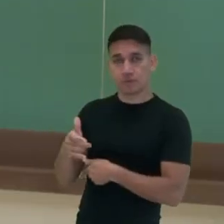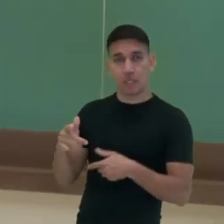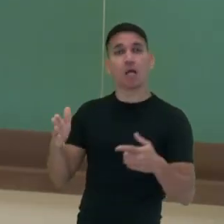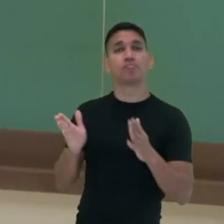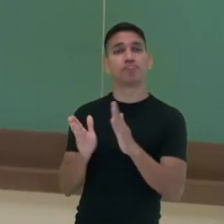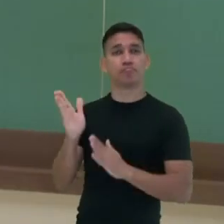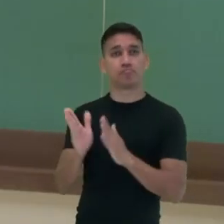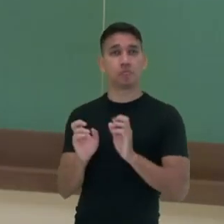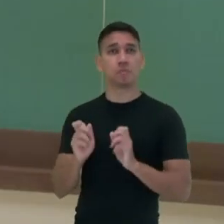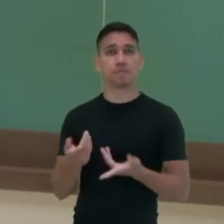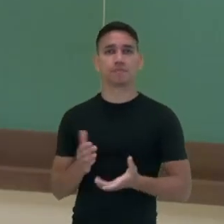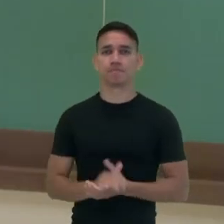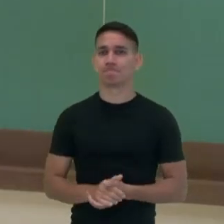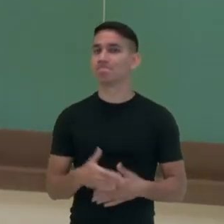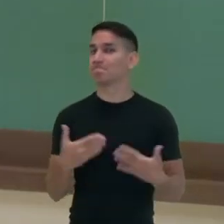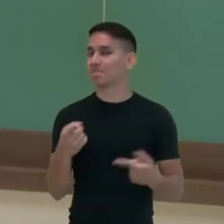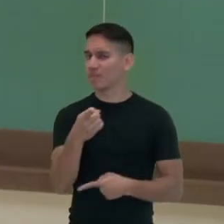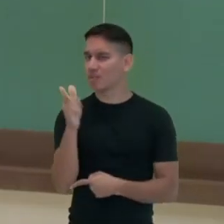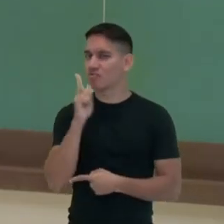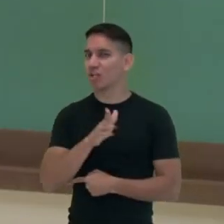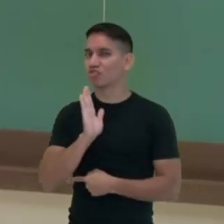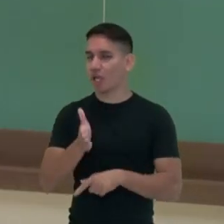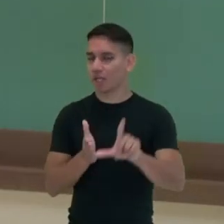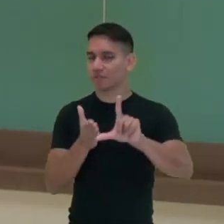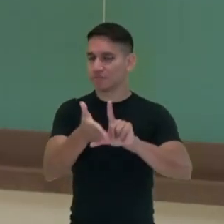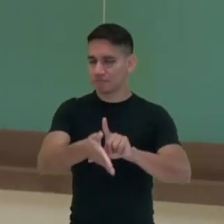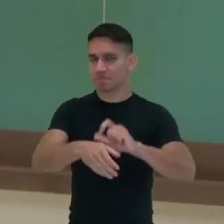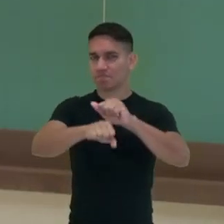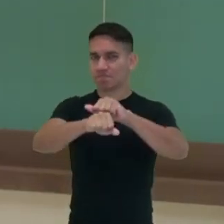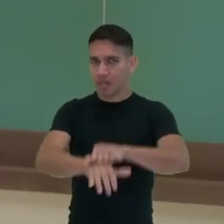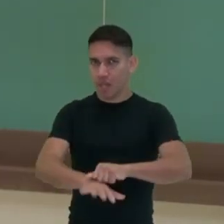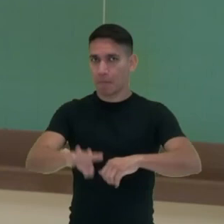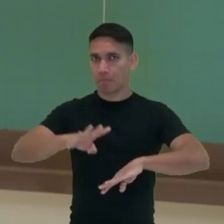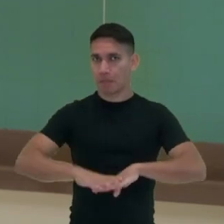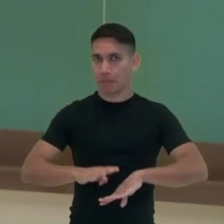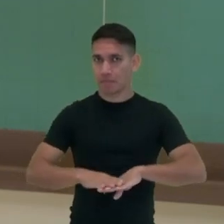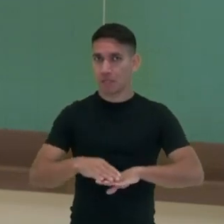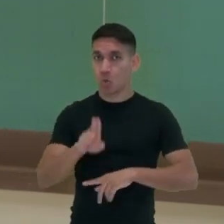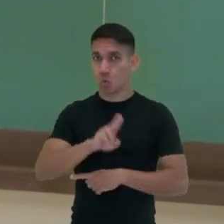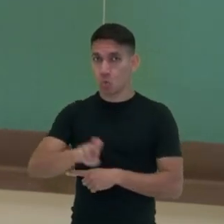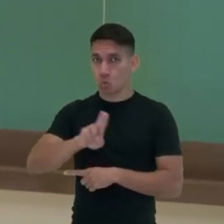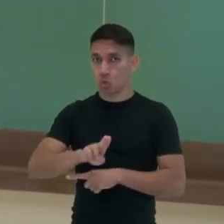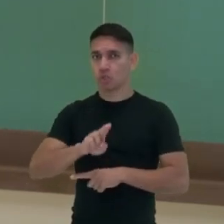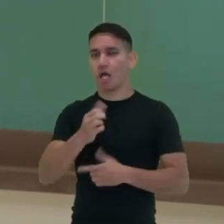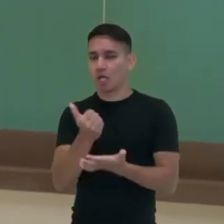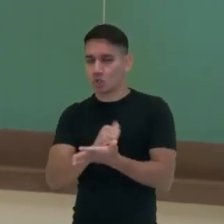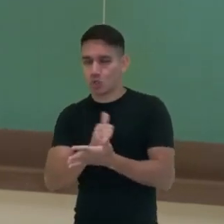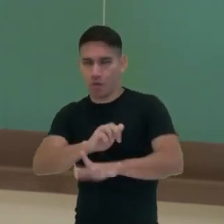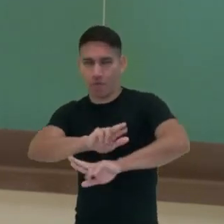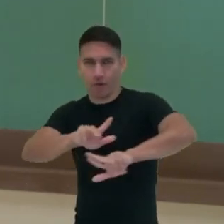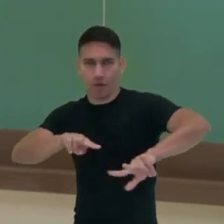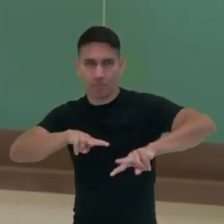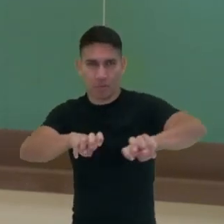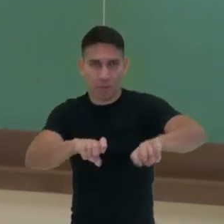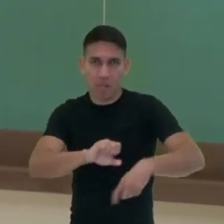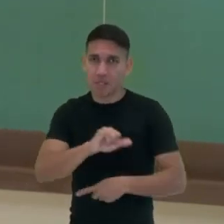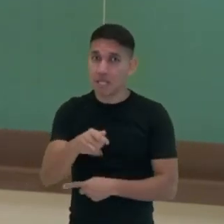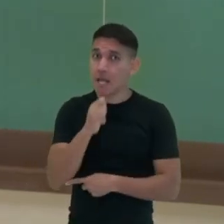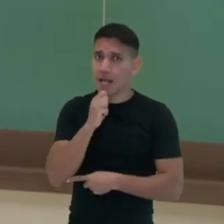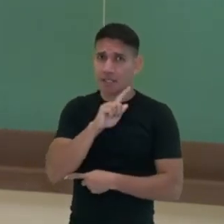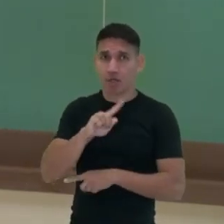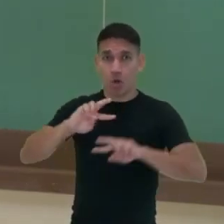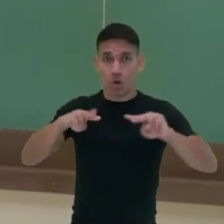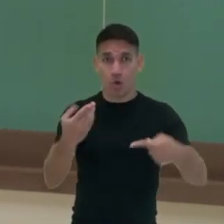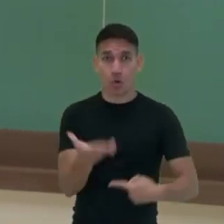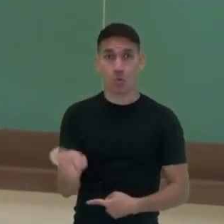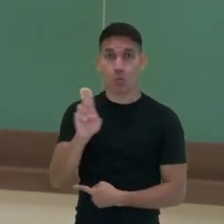paralelas, né? E aí, né? Você já acessou o Matific? Já jogou nessa plataforma? Já fez alguns, né? Já explorou isso? Se não explorou, entra lá,